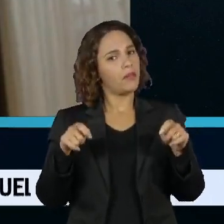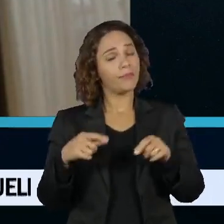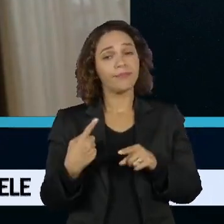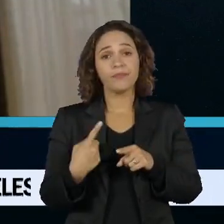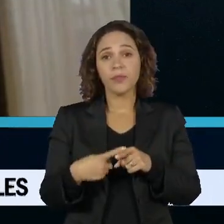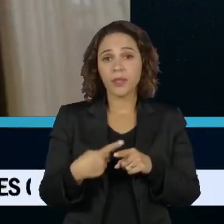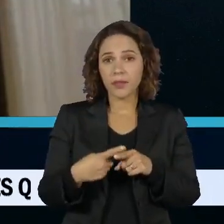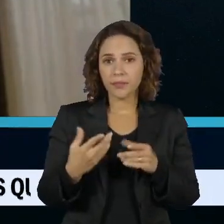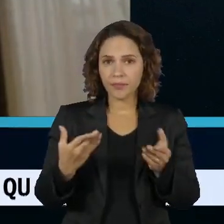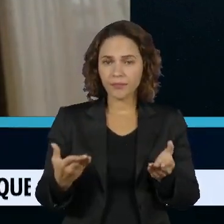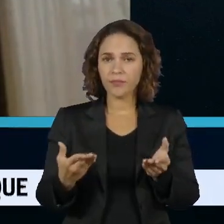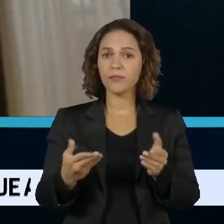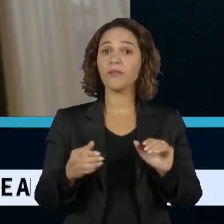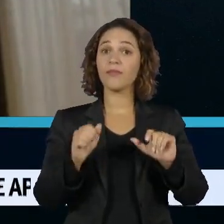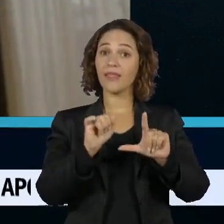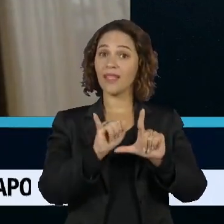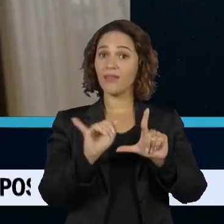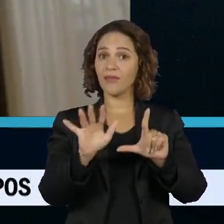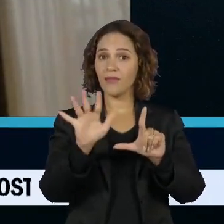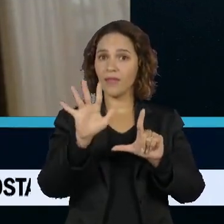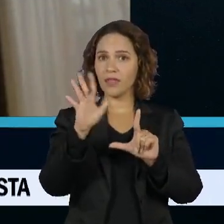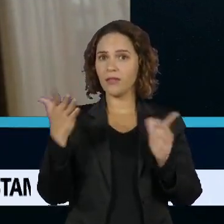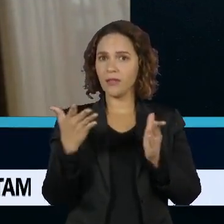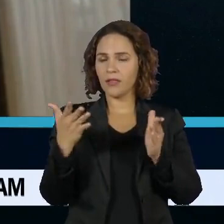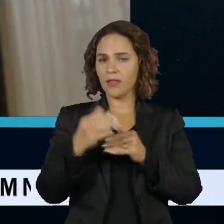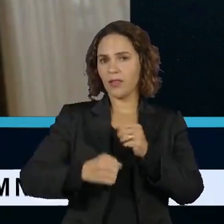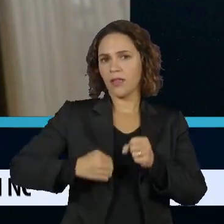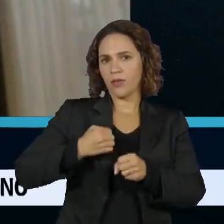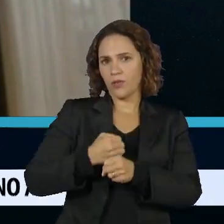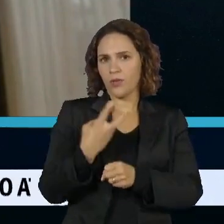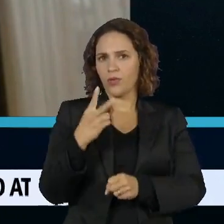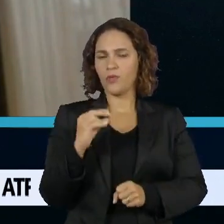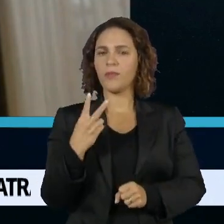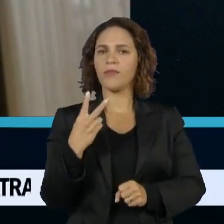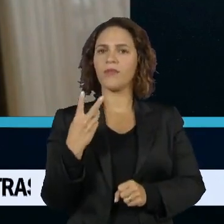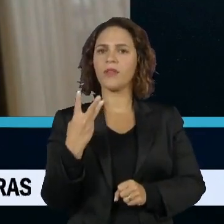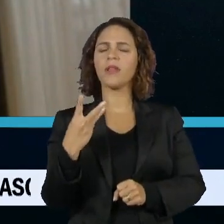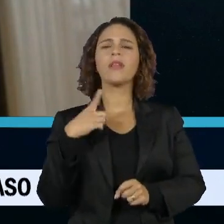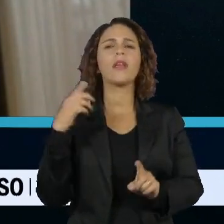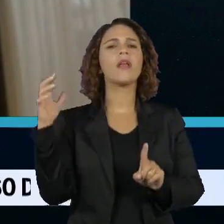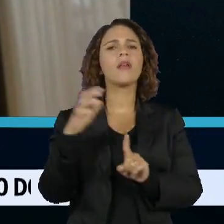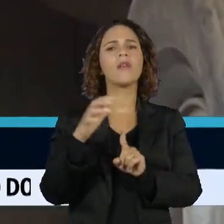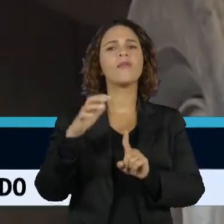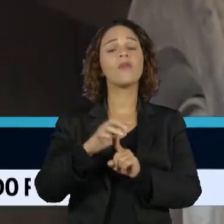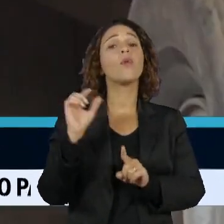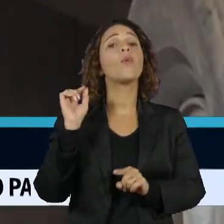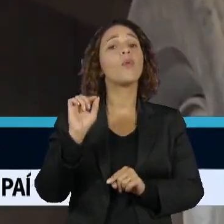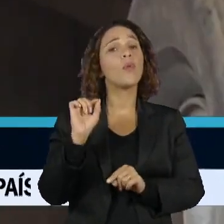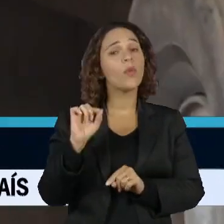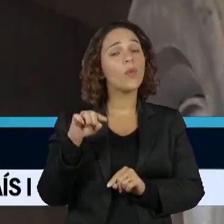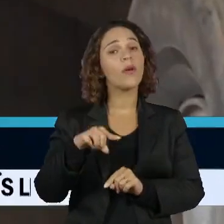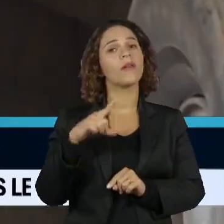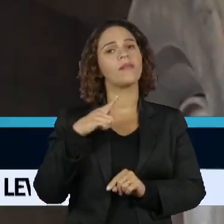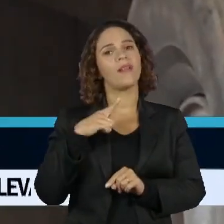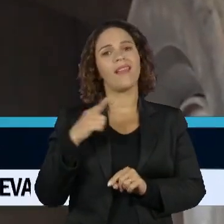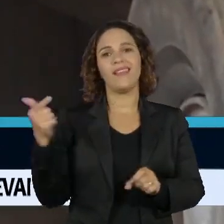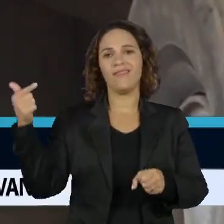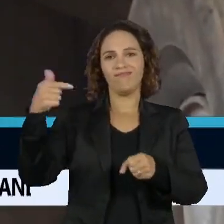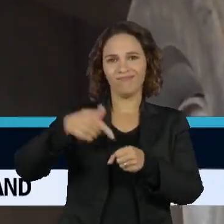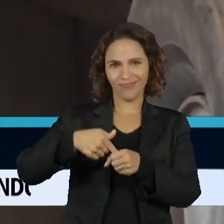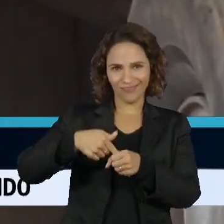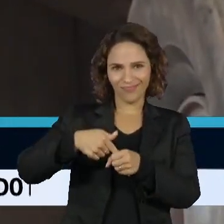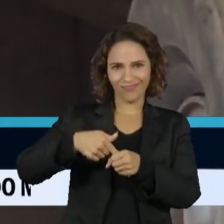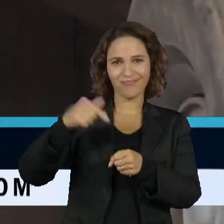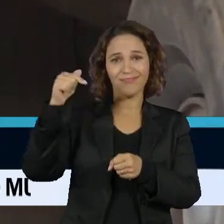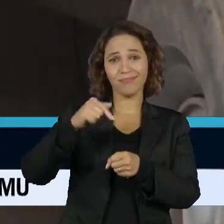vez que a inflação desse ano ela está afetada pela reoneração dos combustíveis,